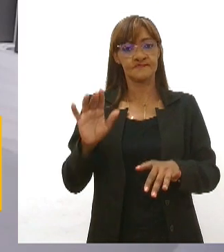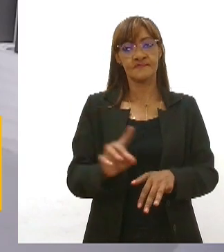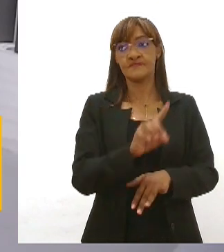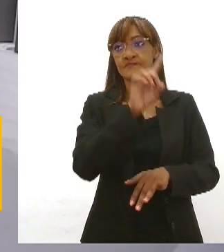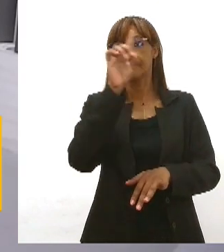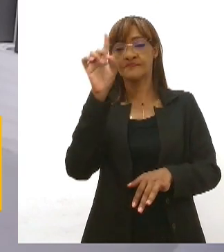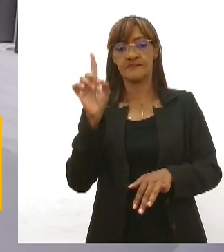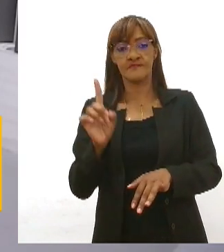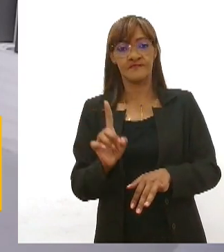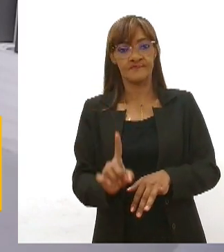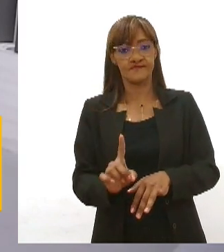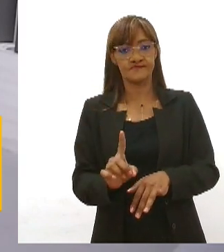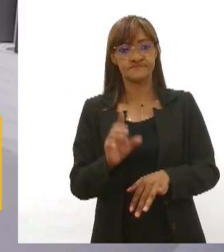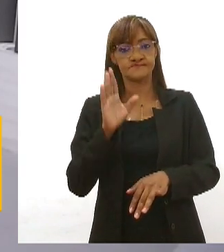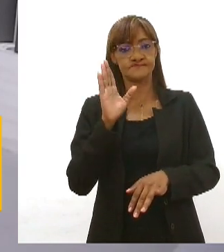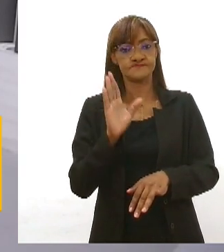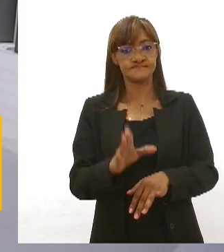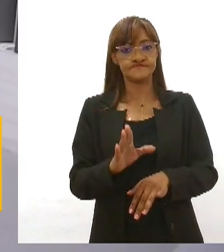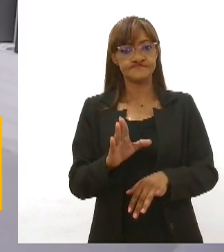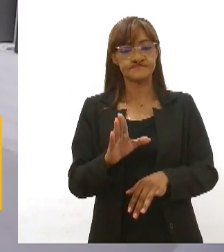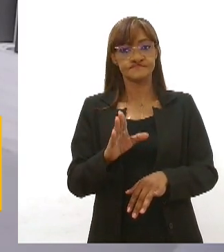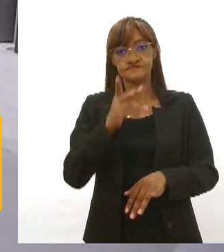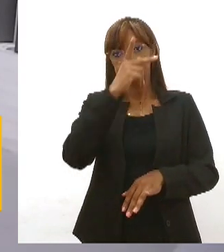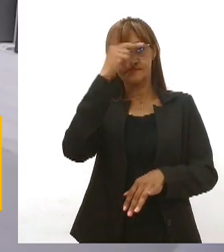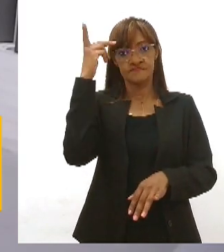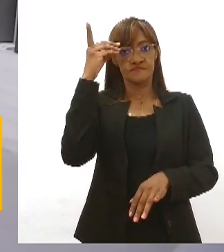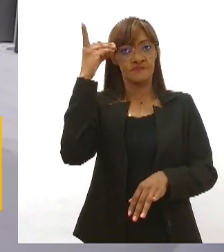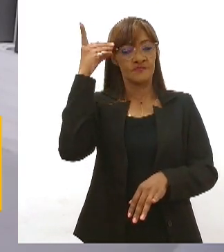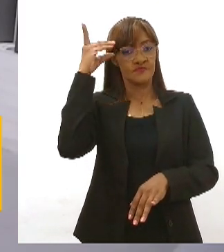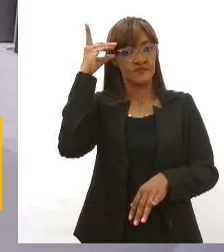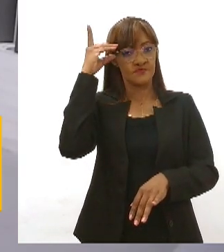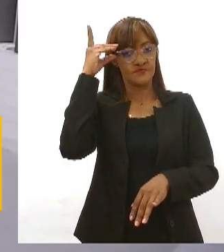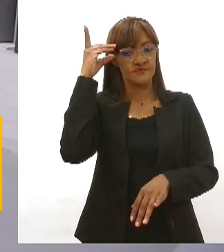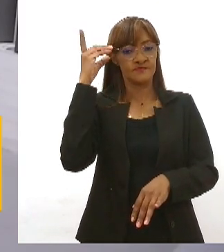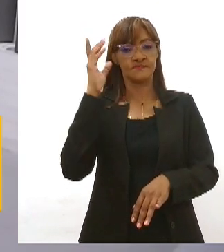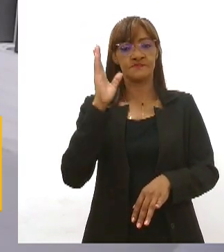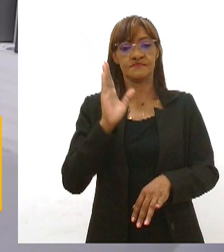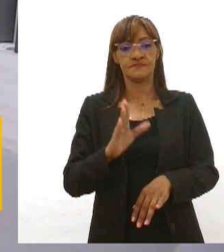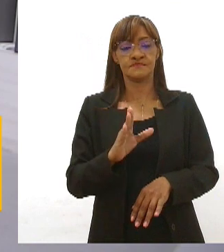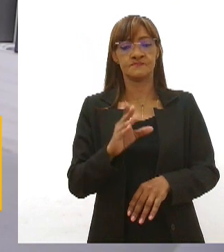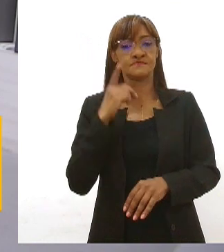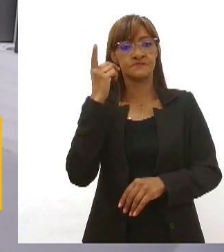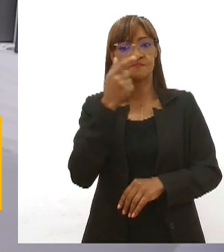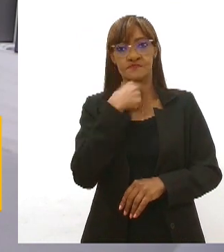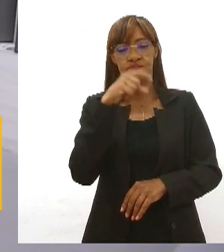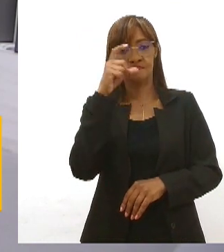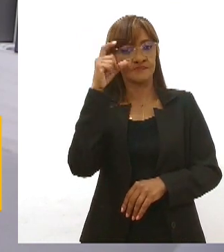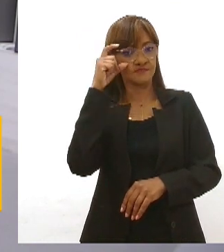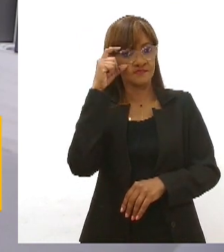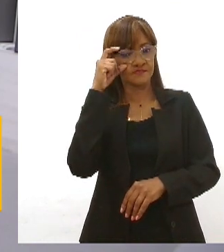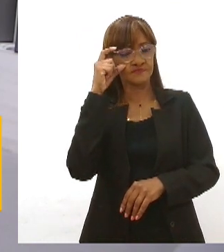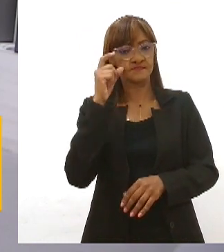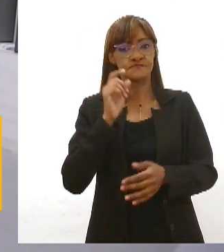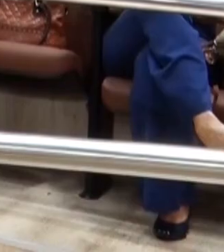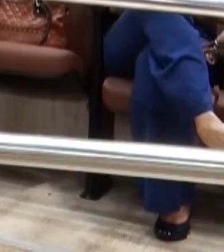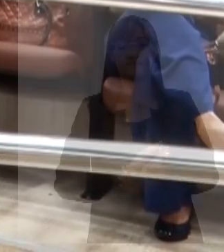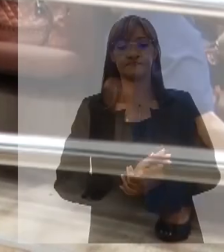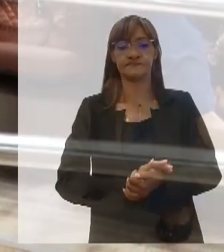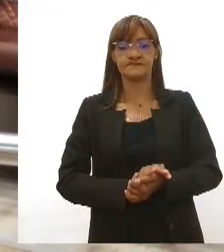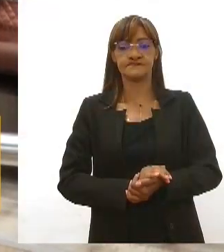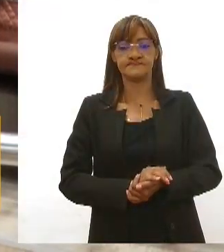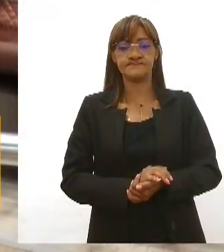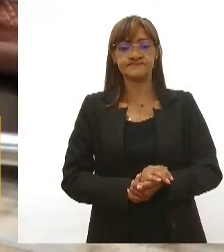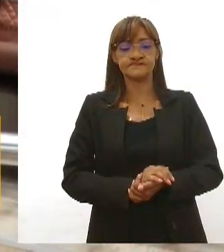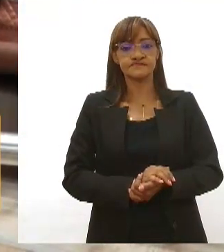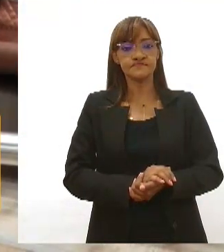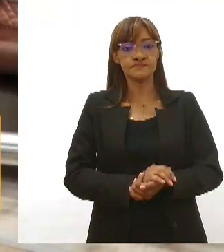Internacional e Nacional da Síndrome de Down. A iniciativa foi do deputado Geórgio Passos, do Cidadania.